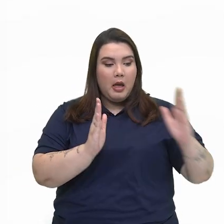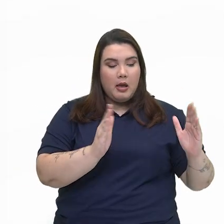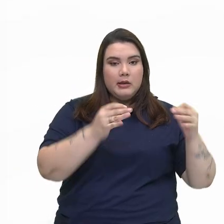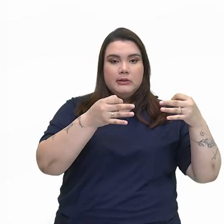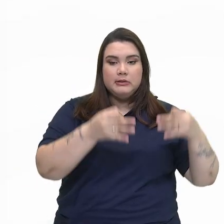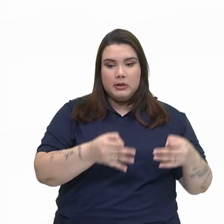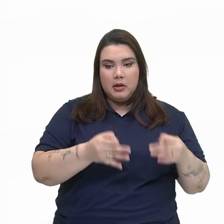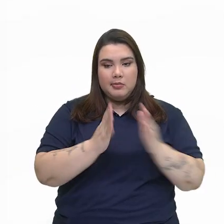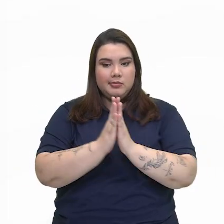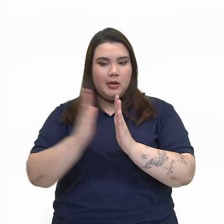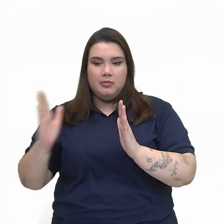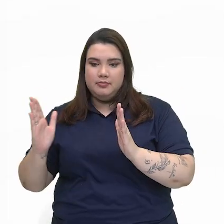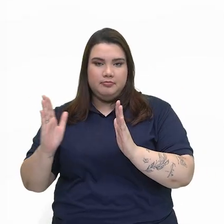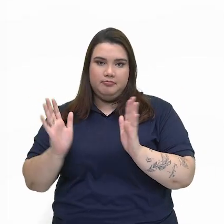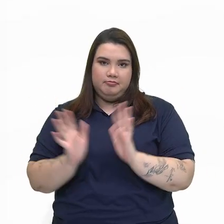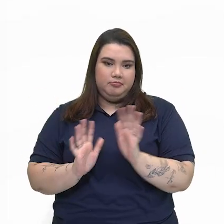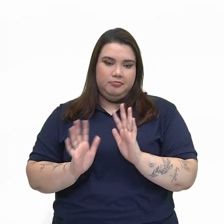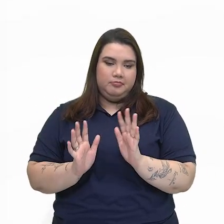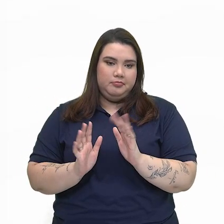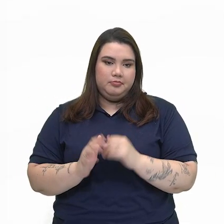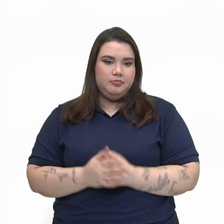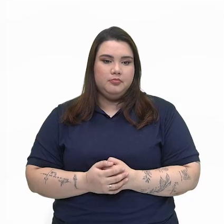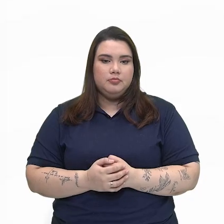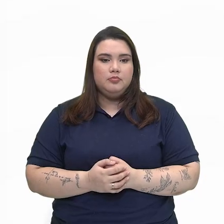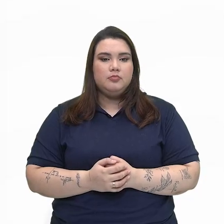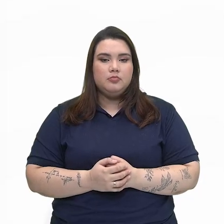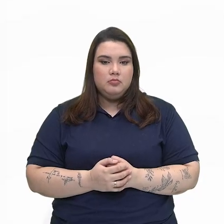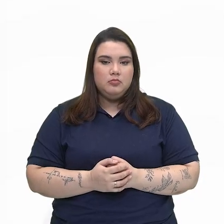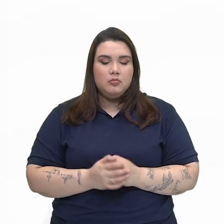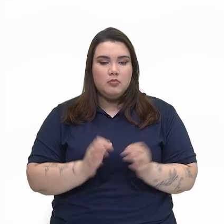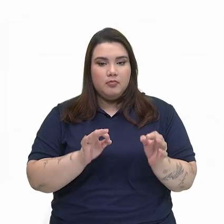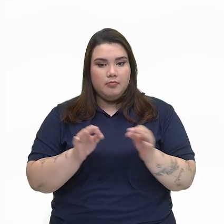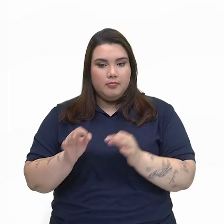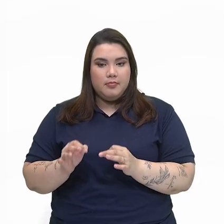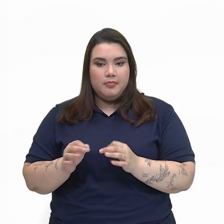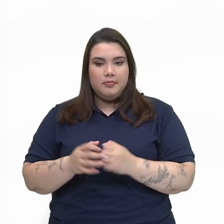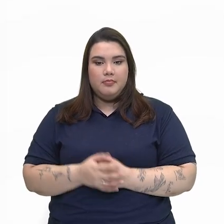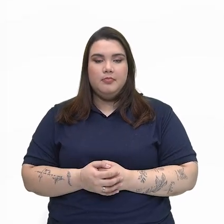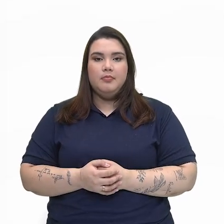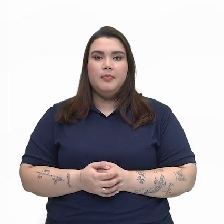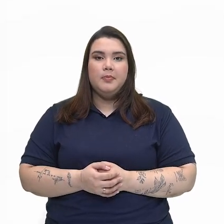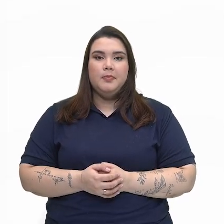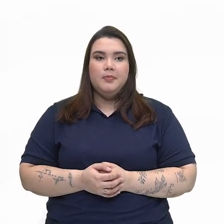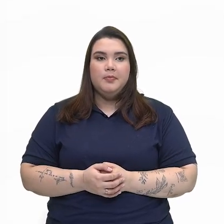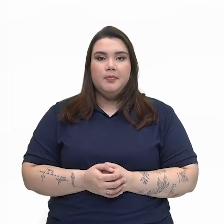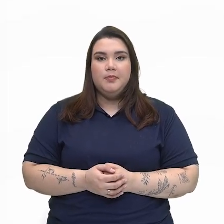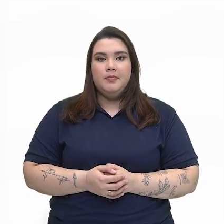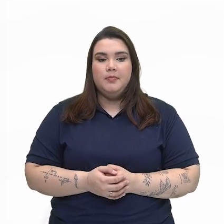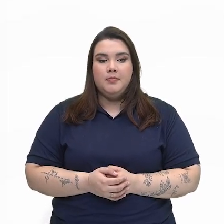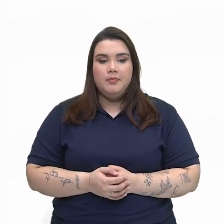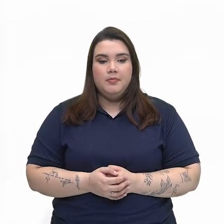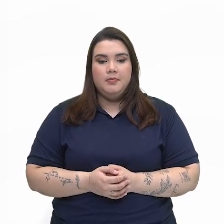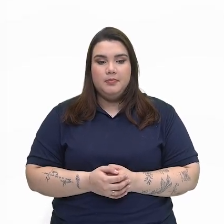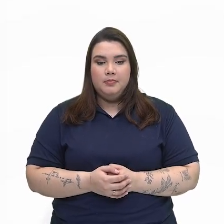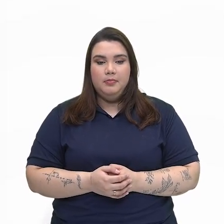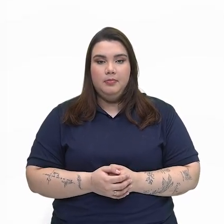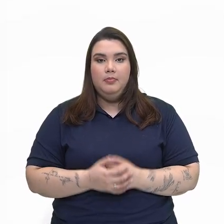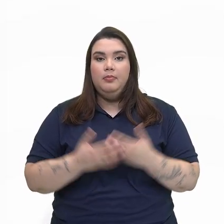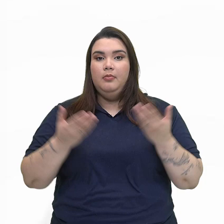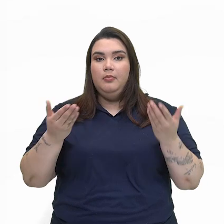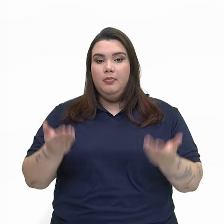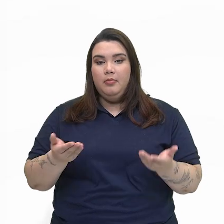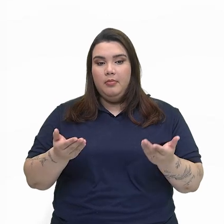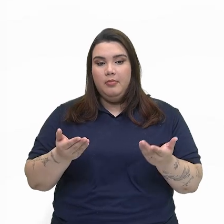que estão também à direita do 2,67, contam como algarismos significativos. E aí